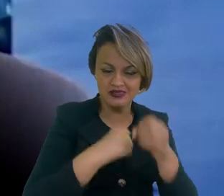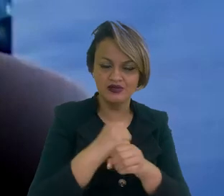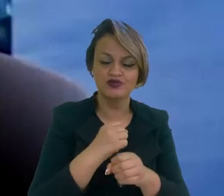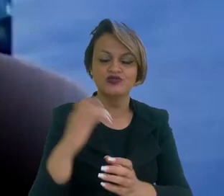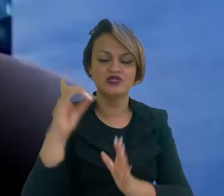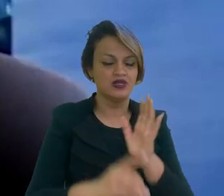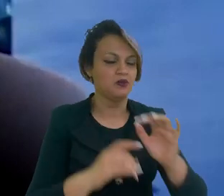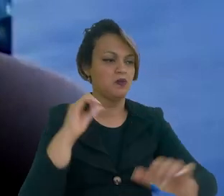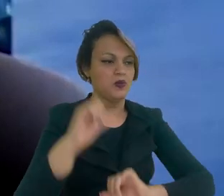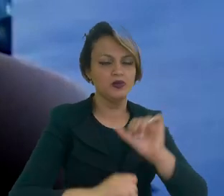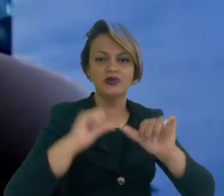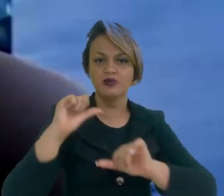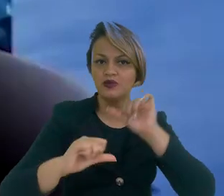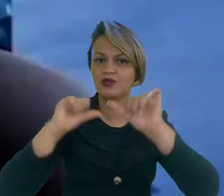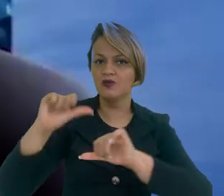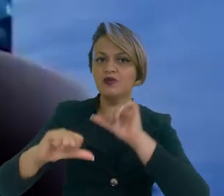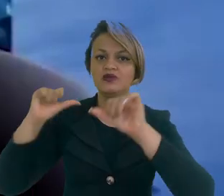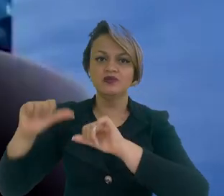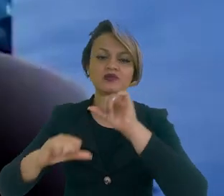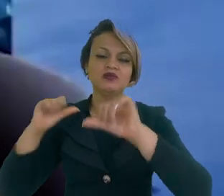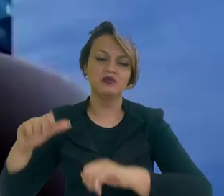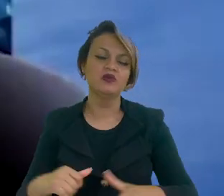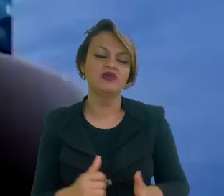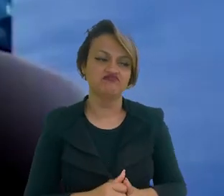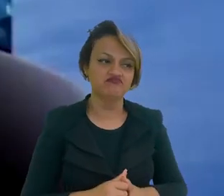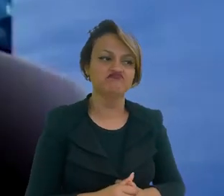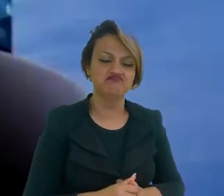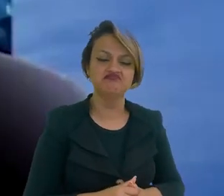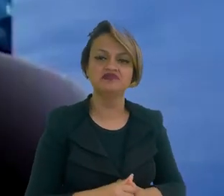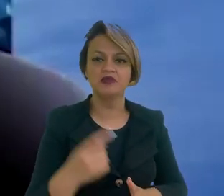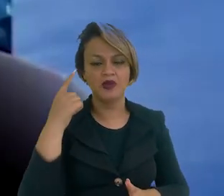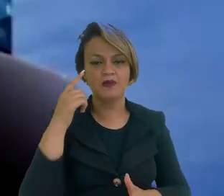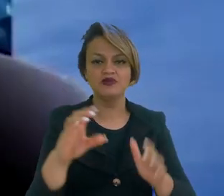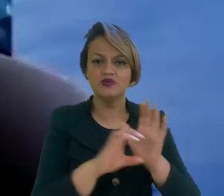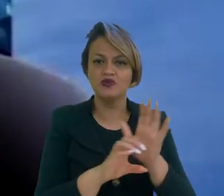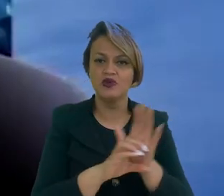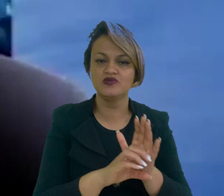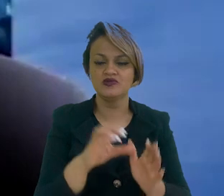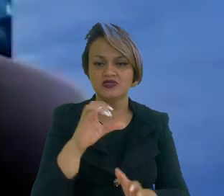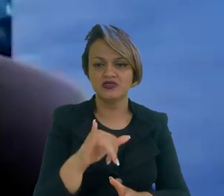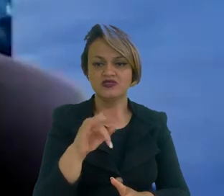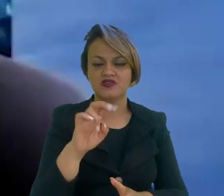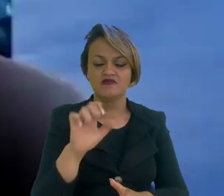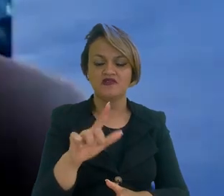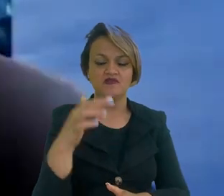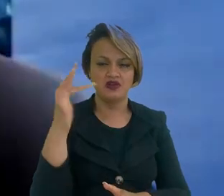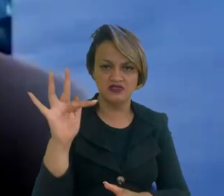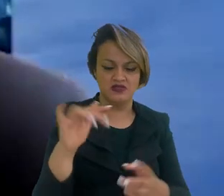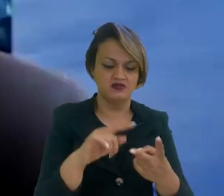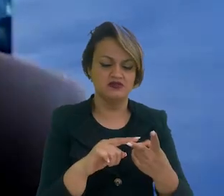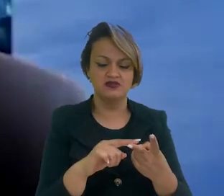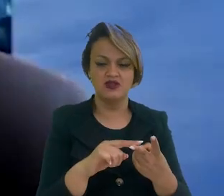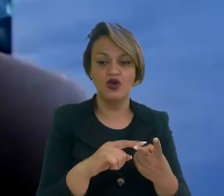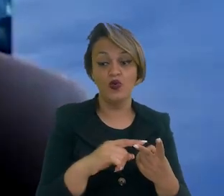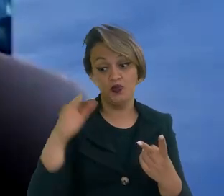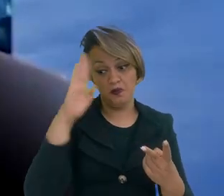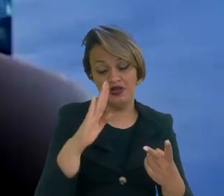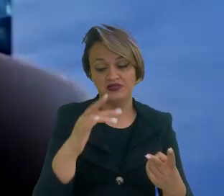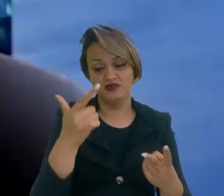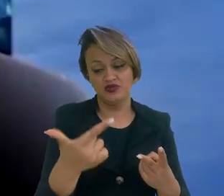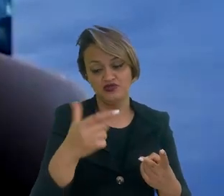cada década do direito civil mudou e continua mudando recentemente mudou o código